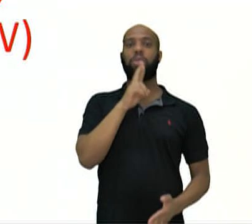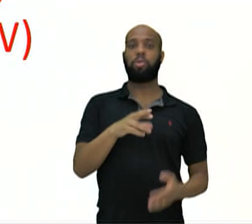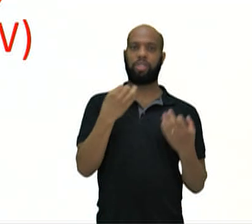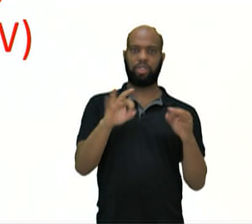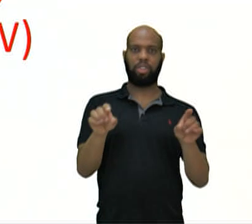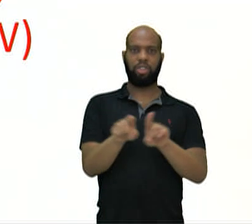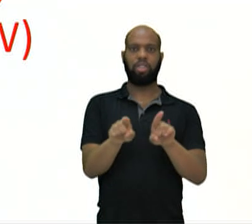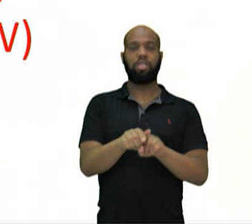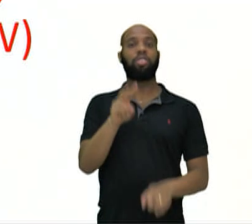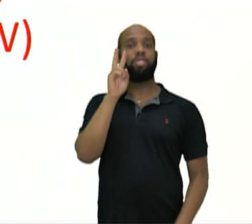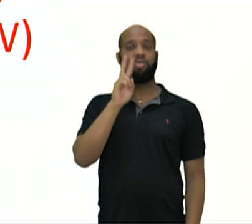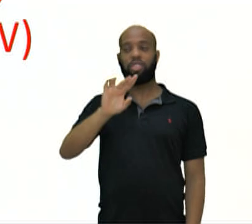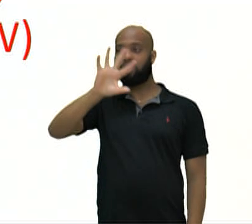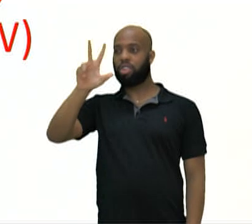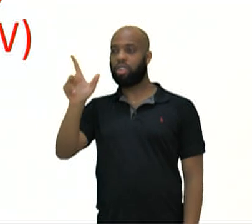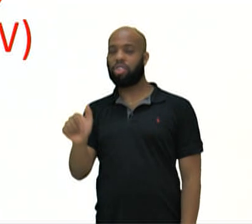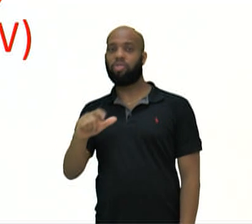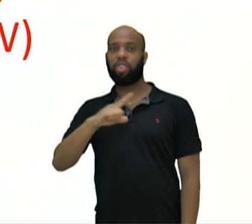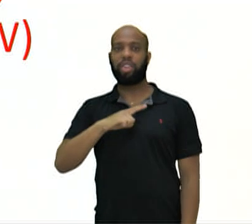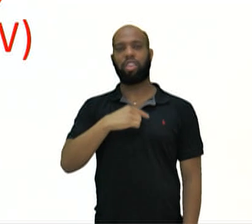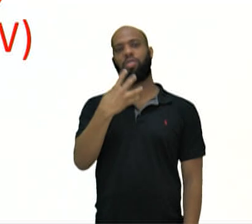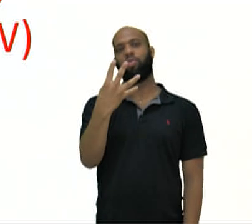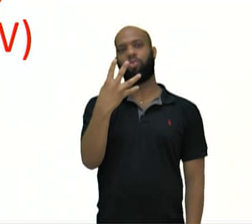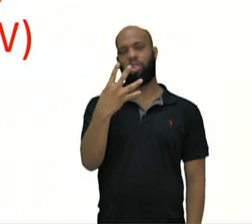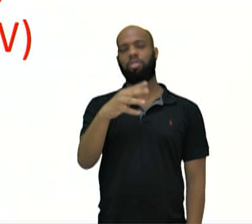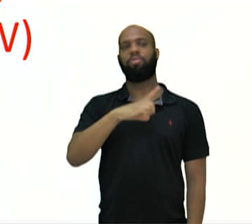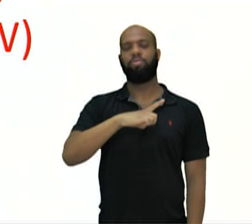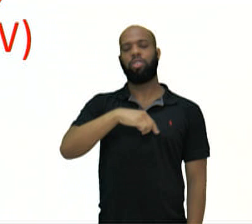legal, a África está nos 4